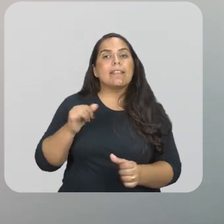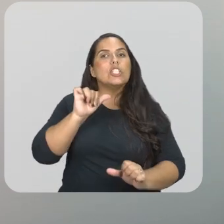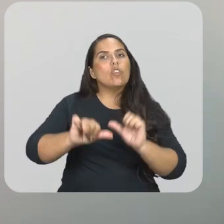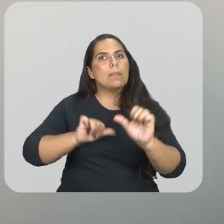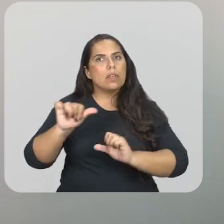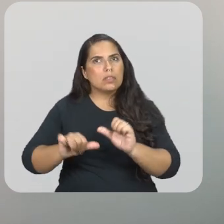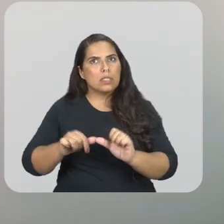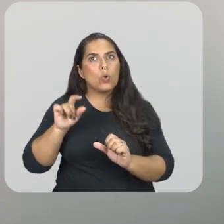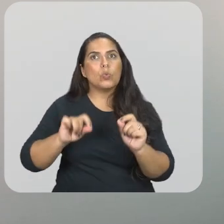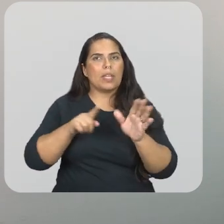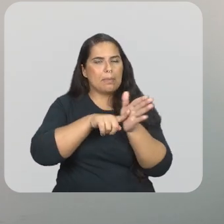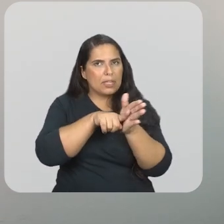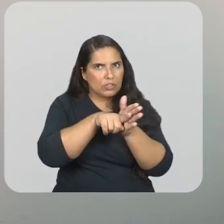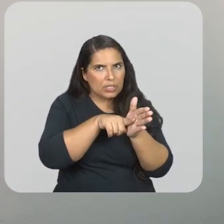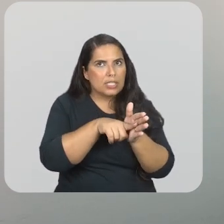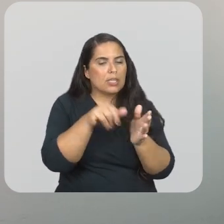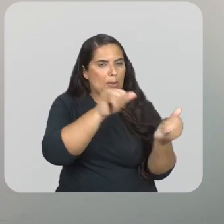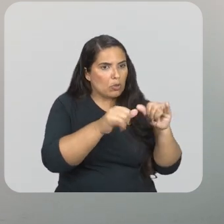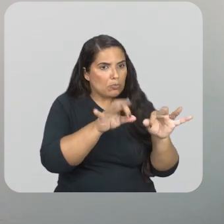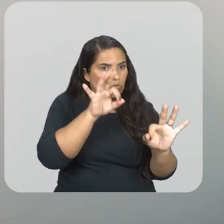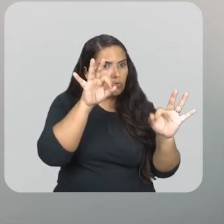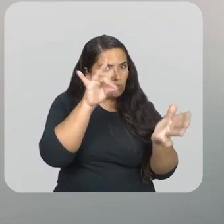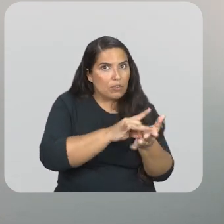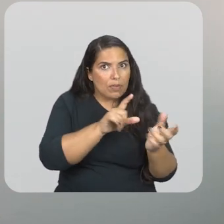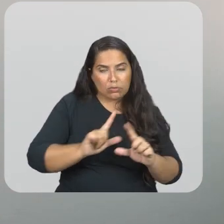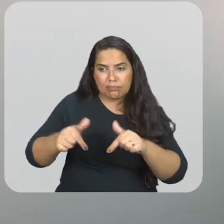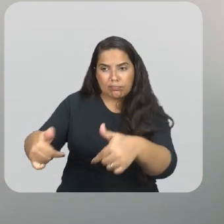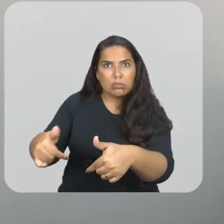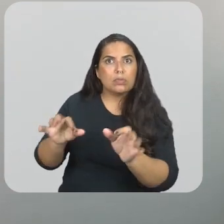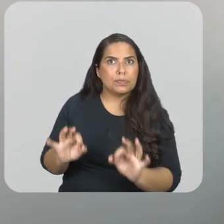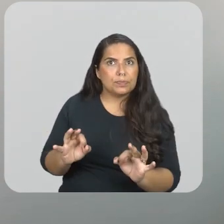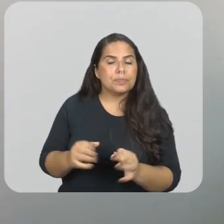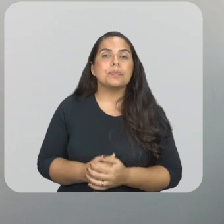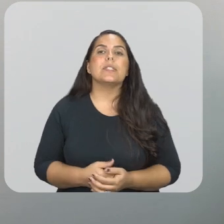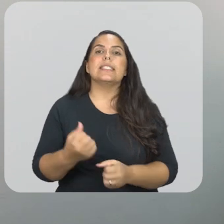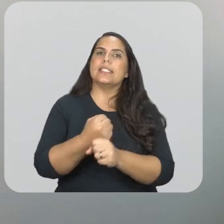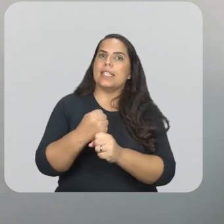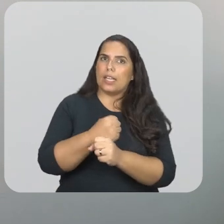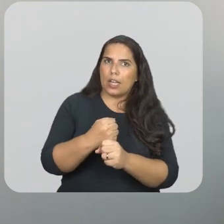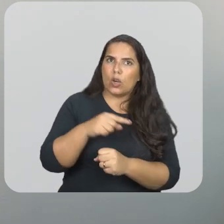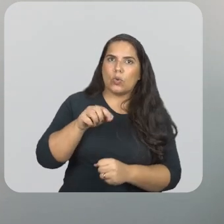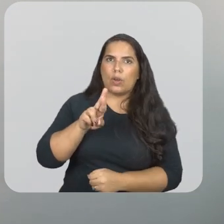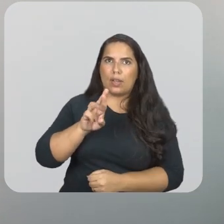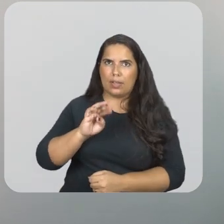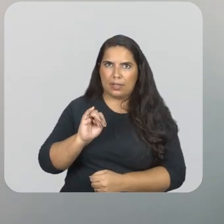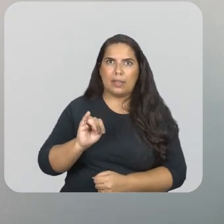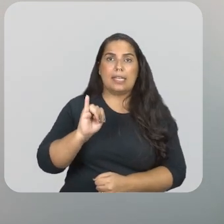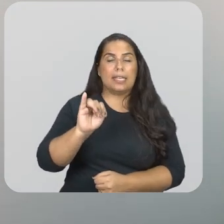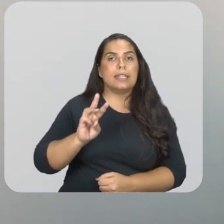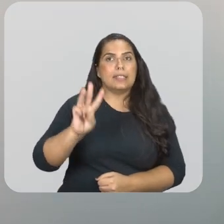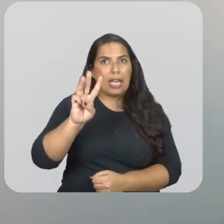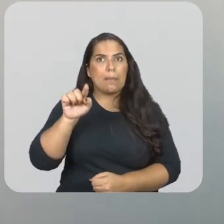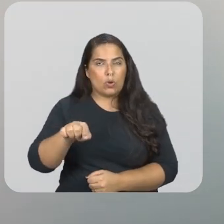é a transformação daquilo que a gente pesquisa, que está no laboratório, para de fato servir algo, né? Esse ano, no Innovation Week, a